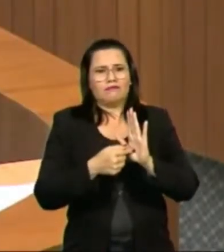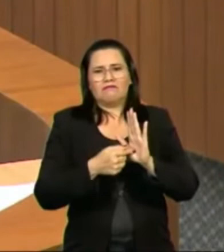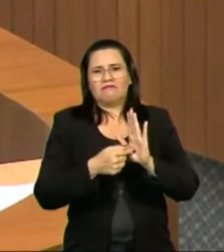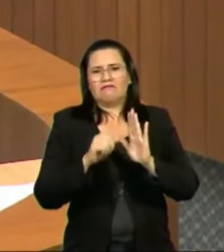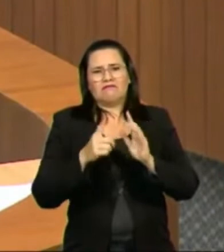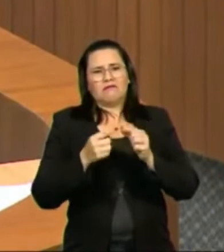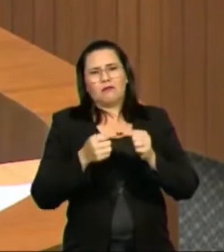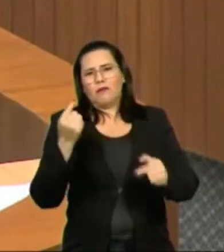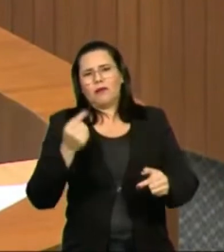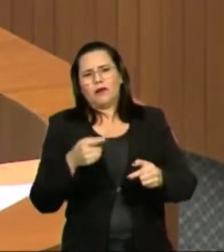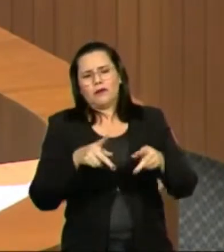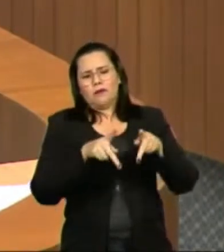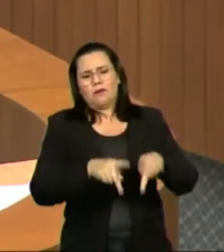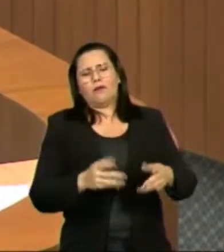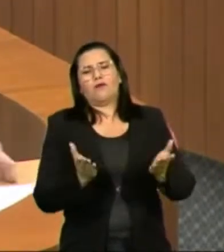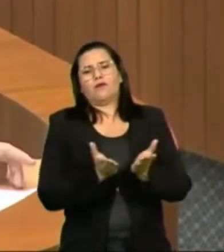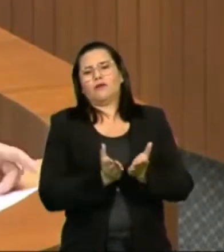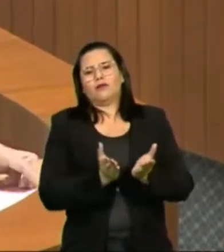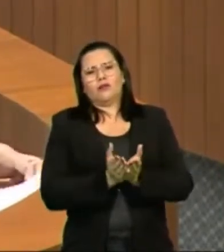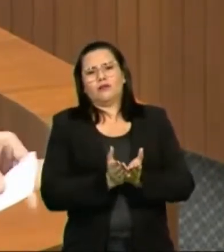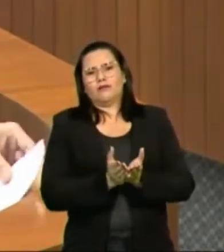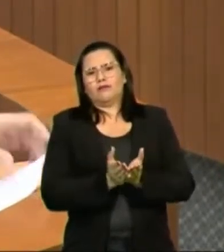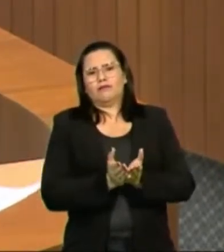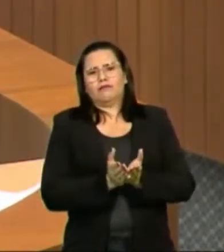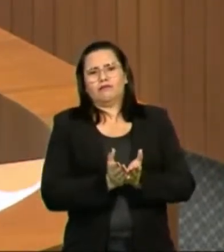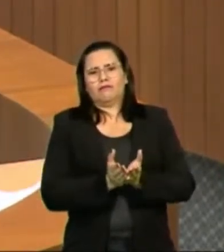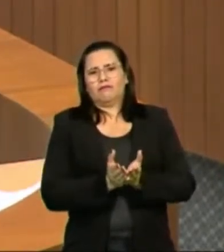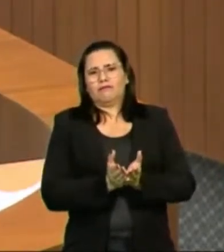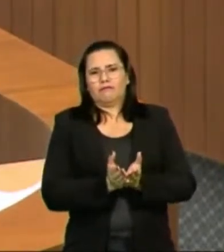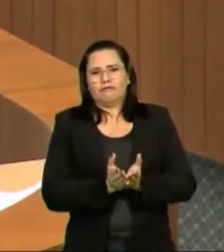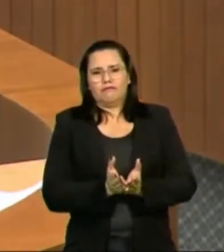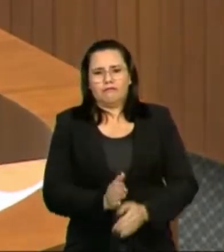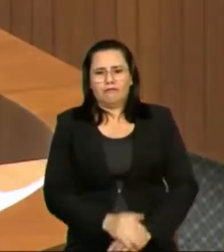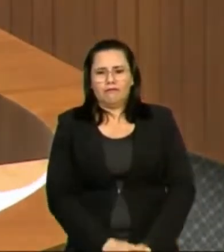povo evangélico. Então,